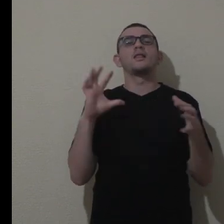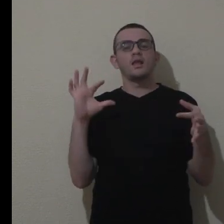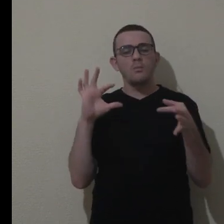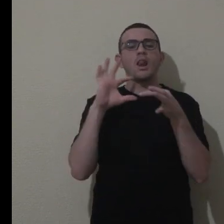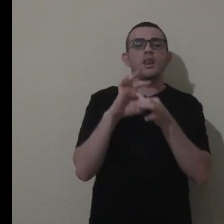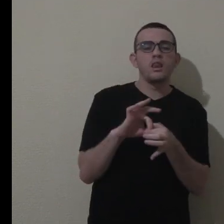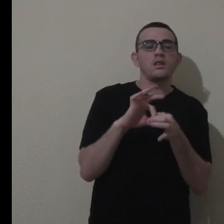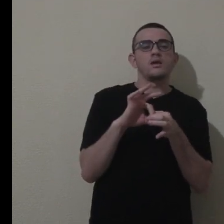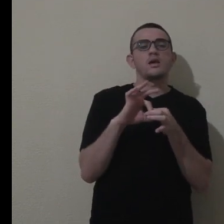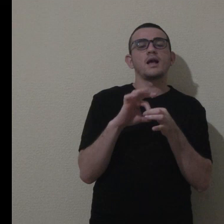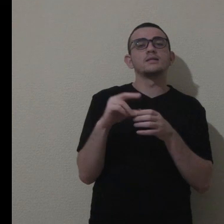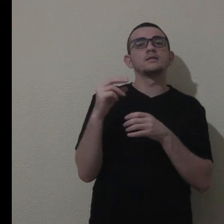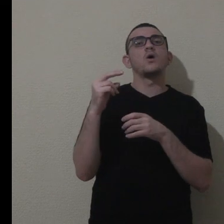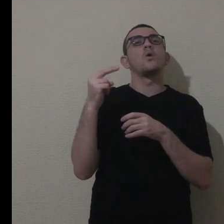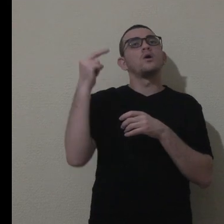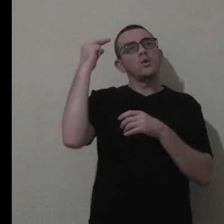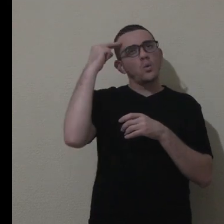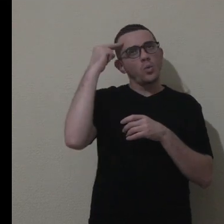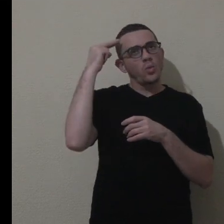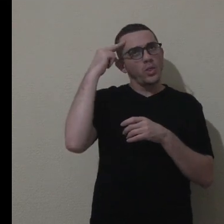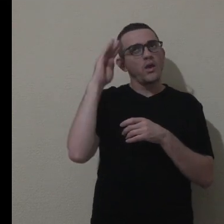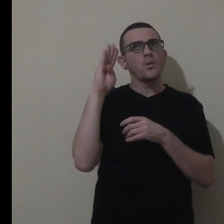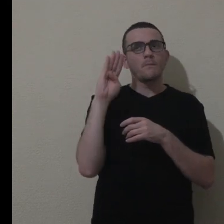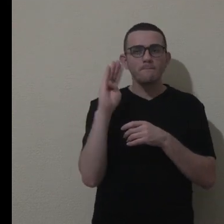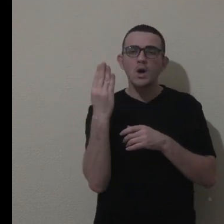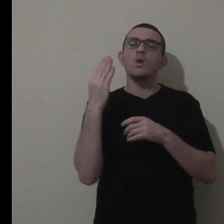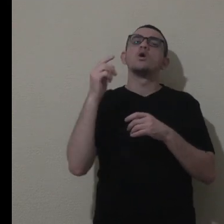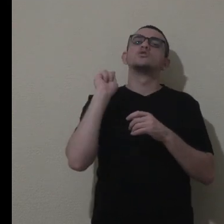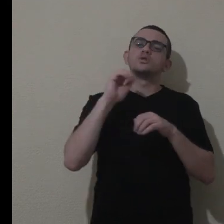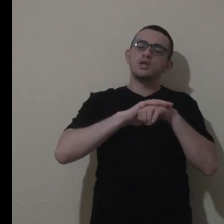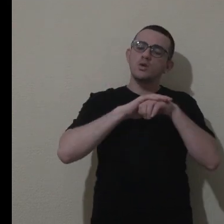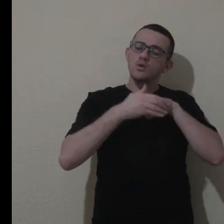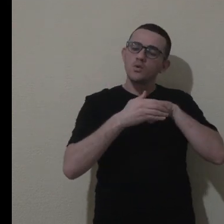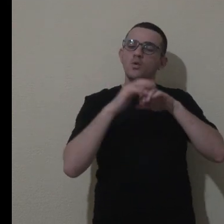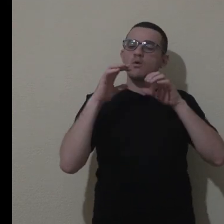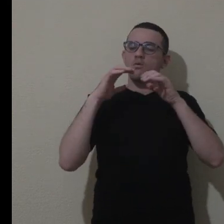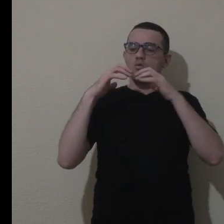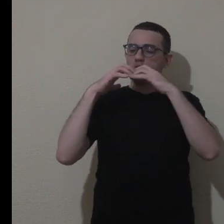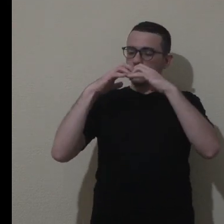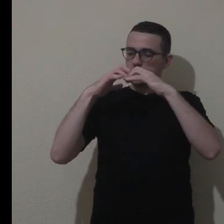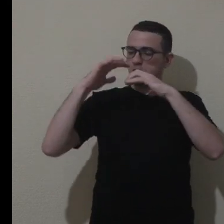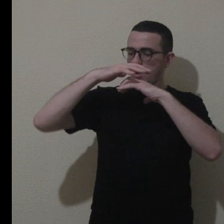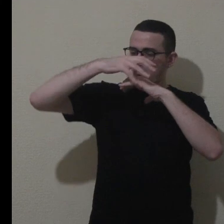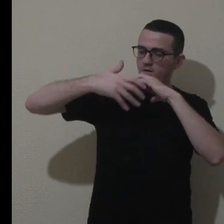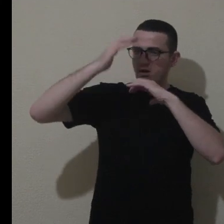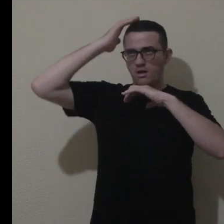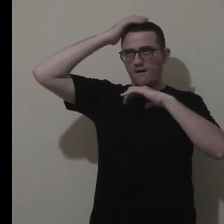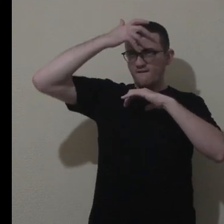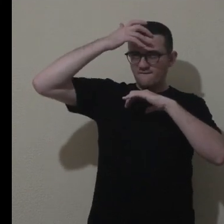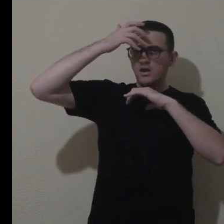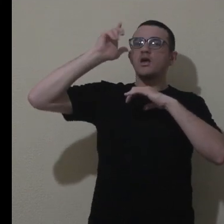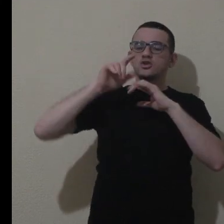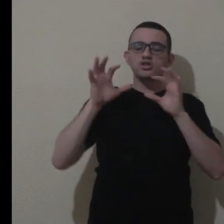um correlato neurobiológico que a sua região do lobo frontal, ela se desenvolveu e se